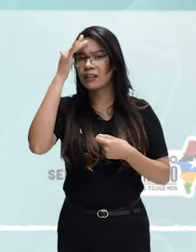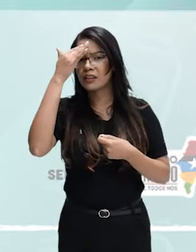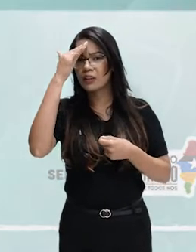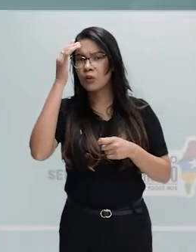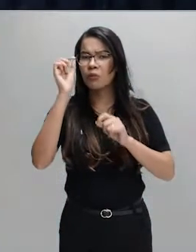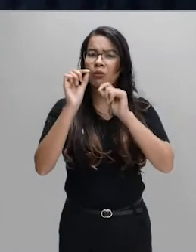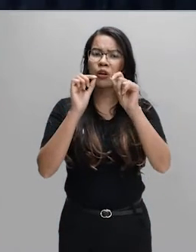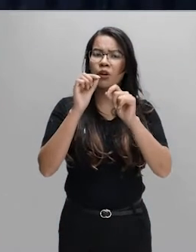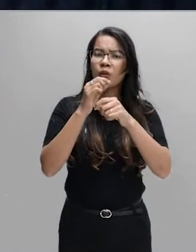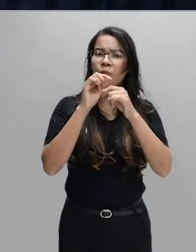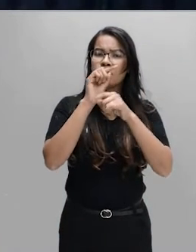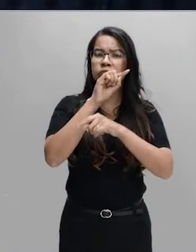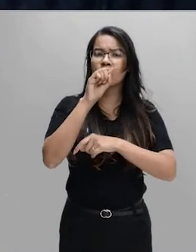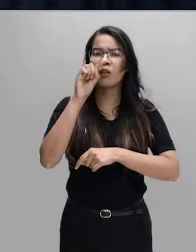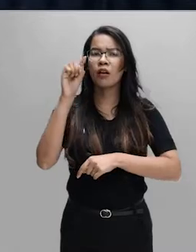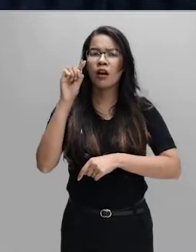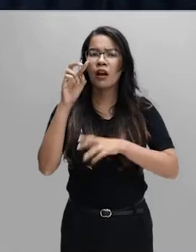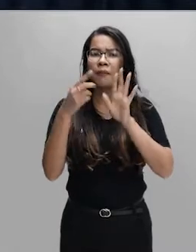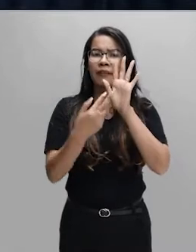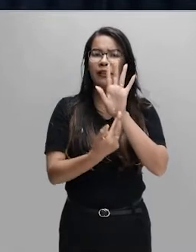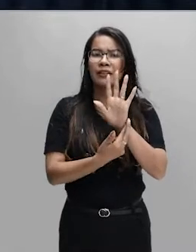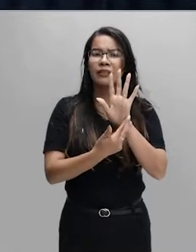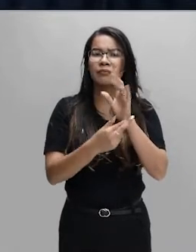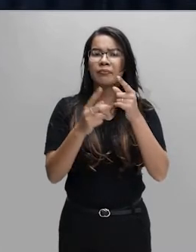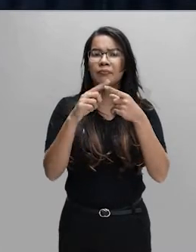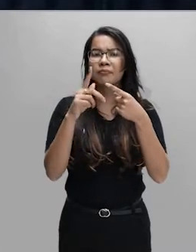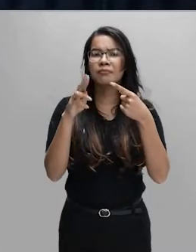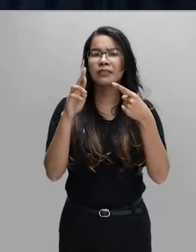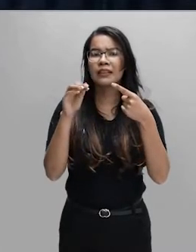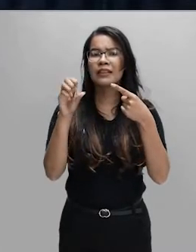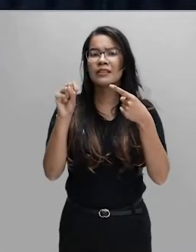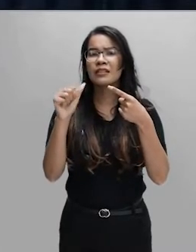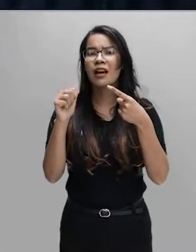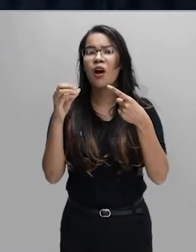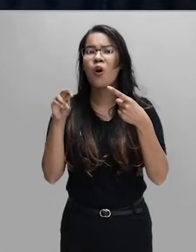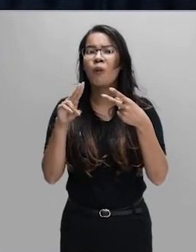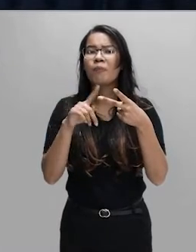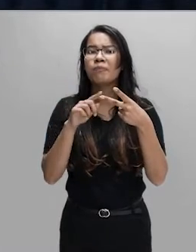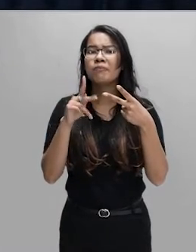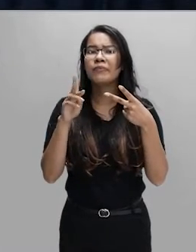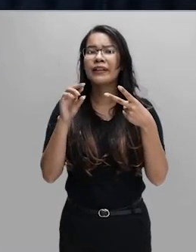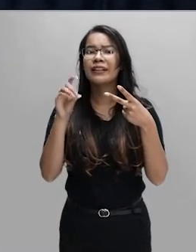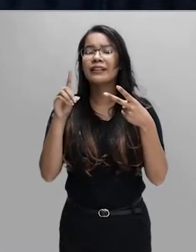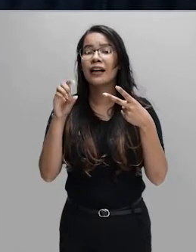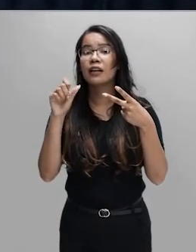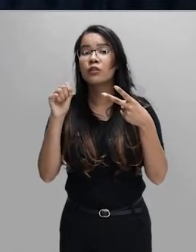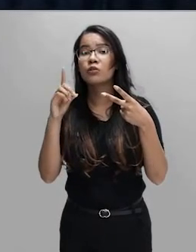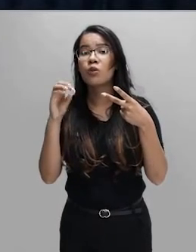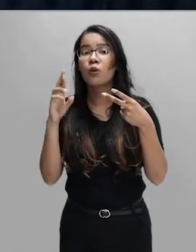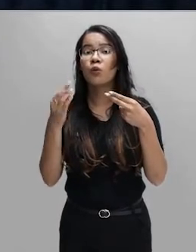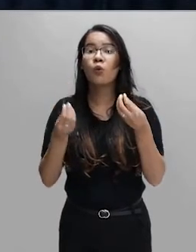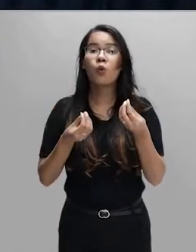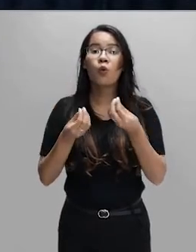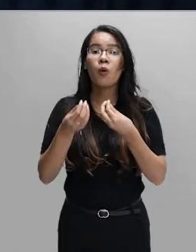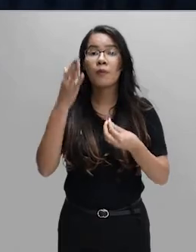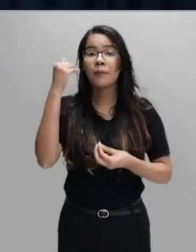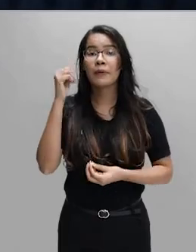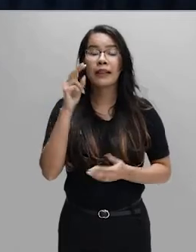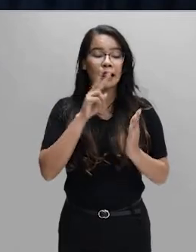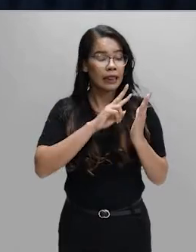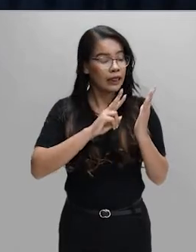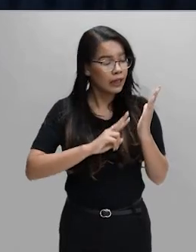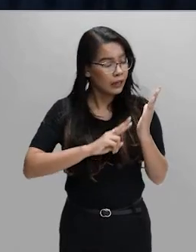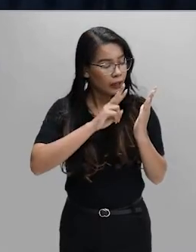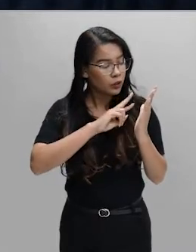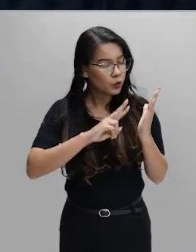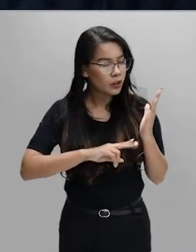riscos representam a presa ou o predador. Como é que eu vou saber, professor, isso? Vendo a legenda. Então, esse risco cheio